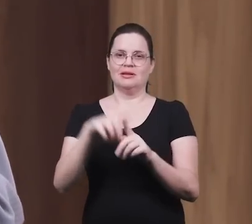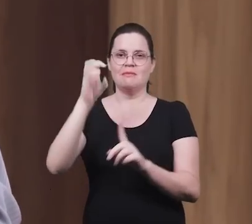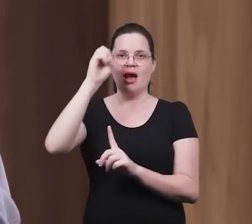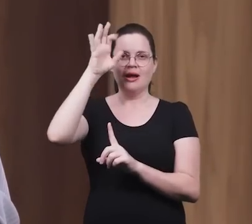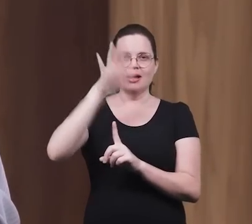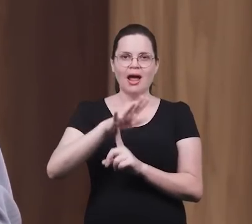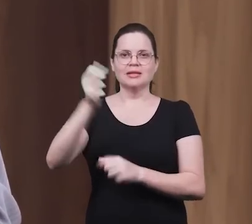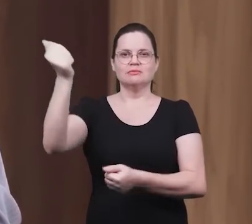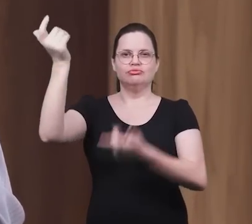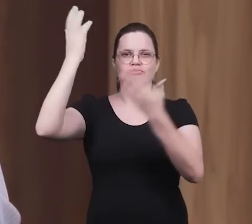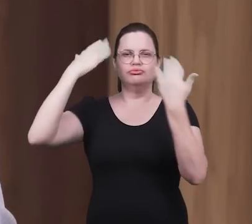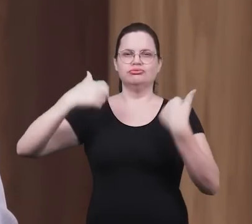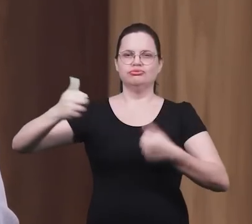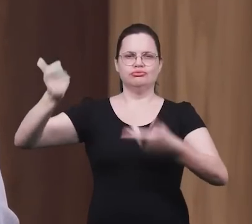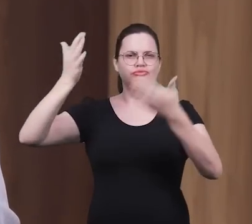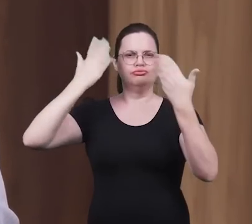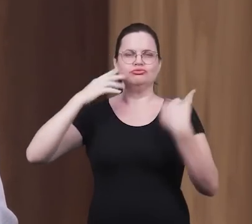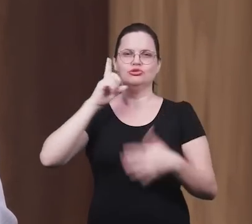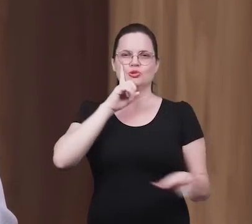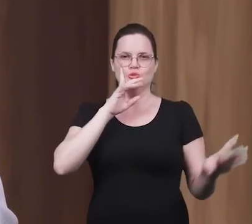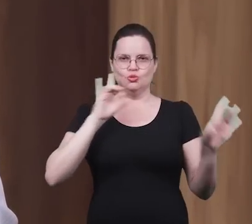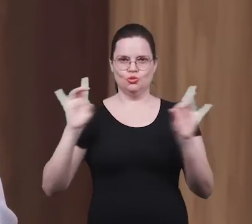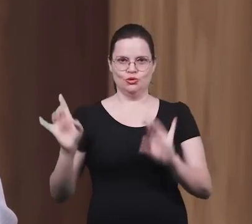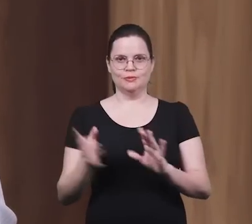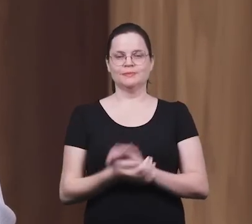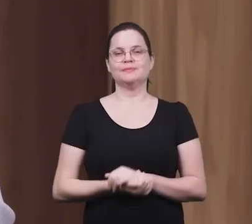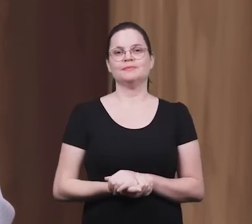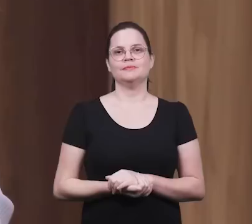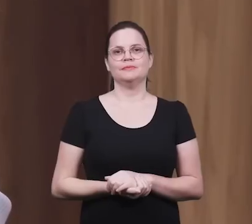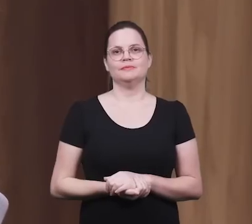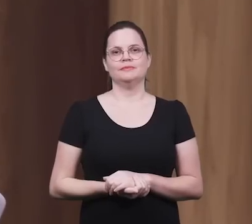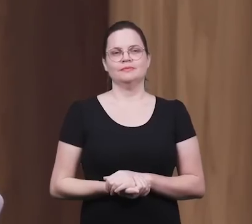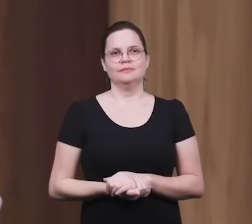a sua graça abundante incessantemente.